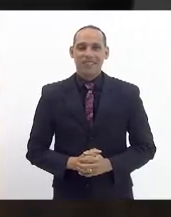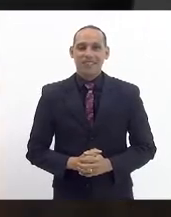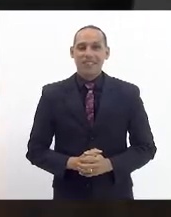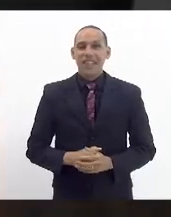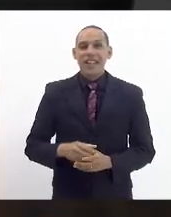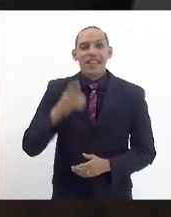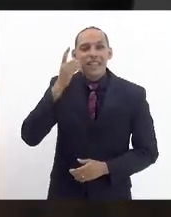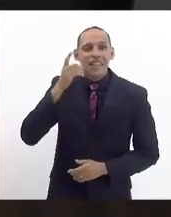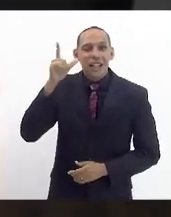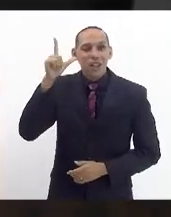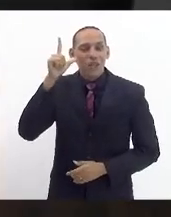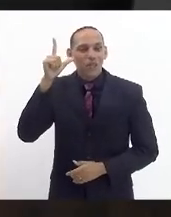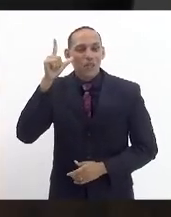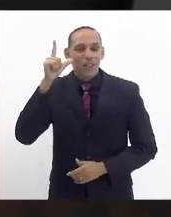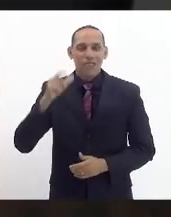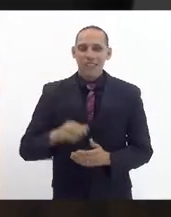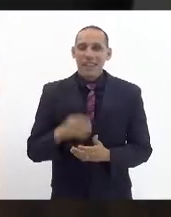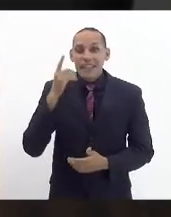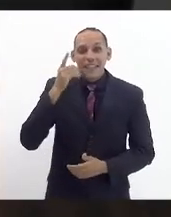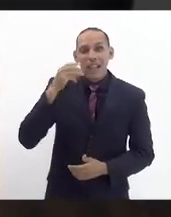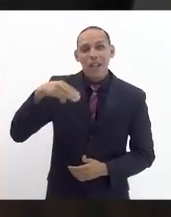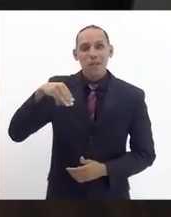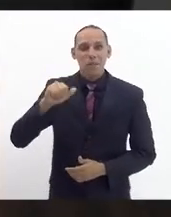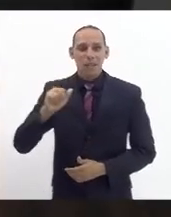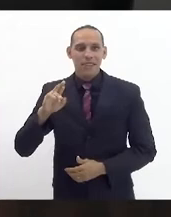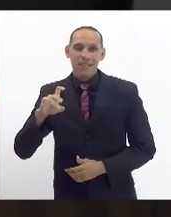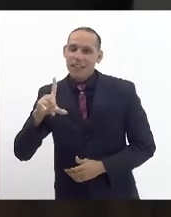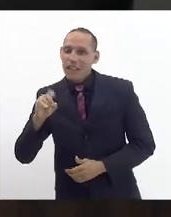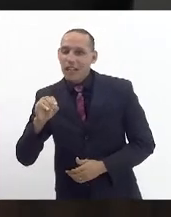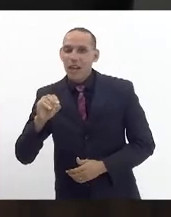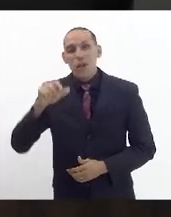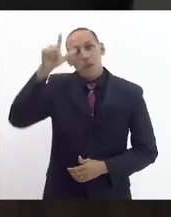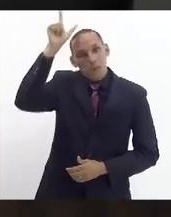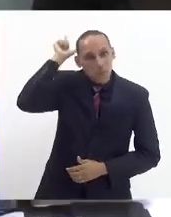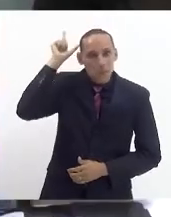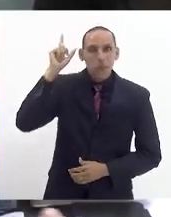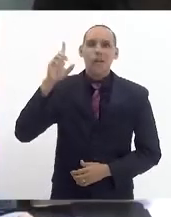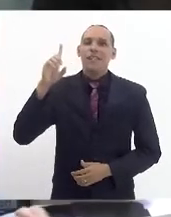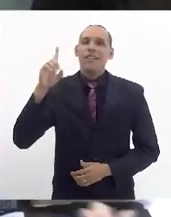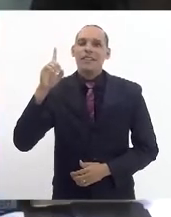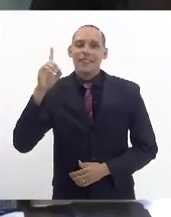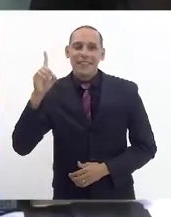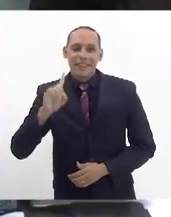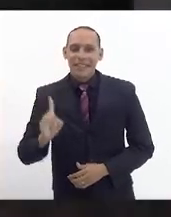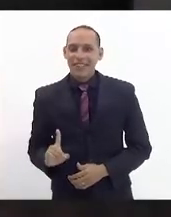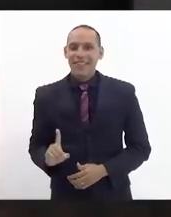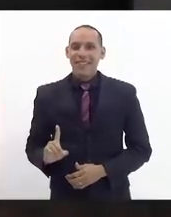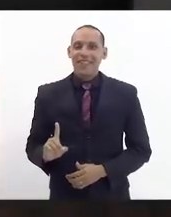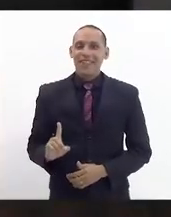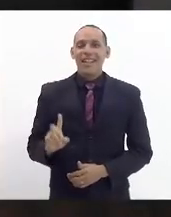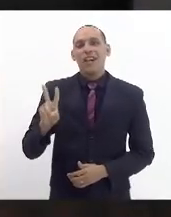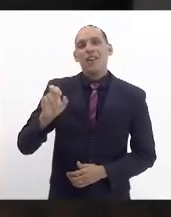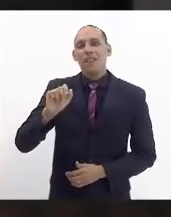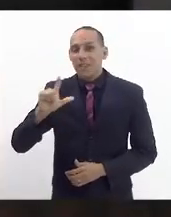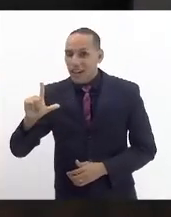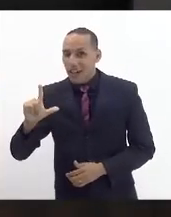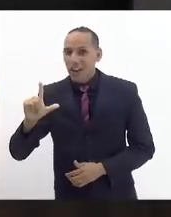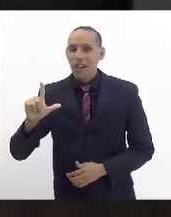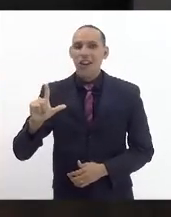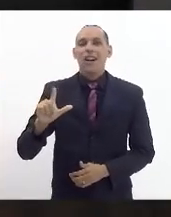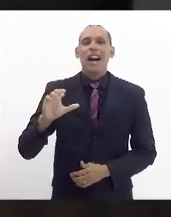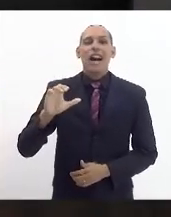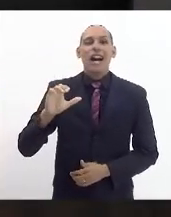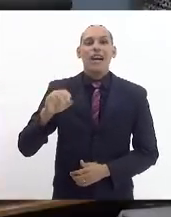Deputada Lucinha, deputado Marcelo, deputado Luiz Paulo, Dani, deputado Valdo Ceasa, deputado